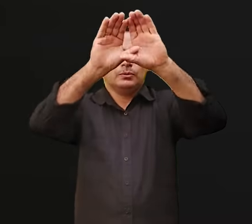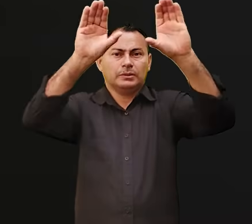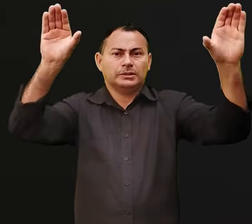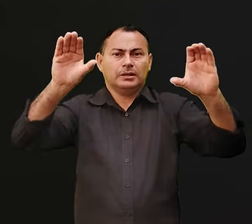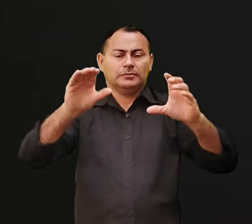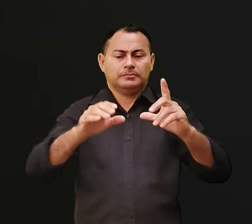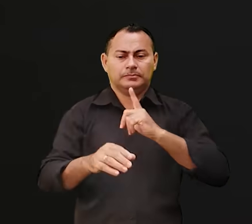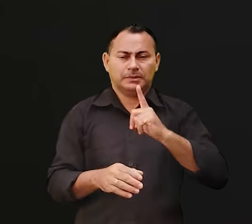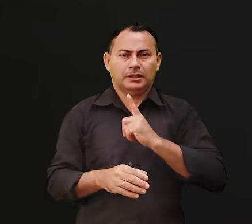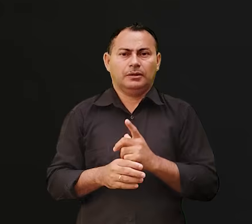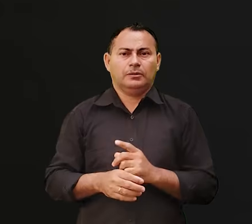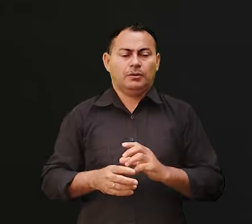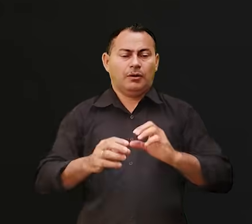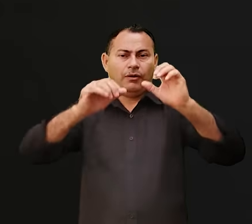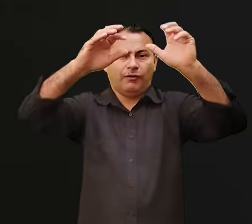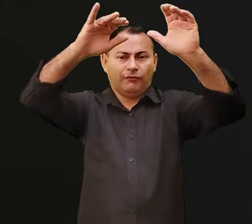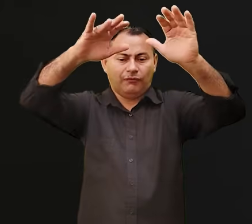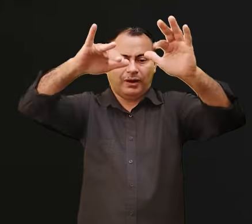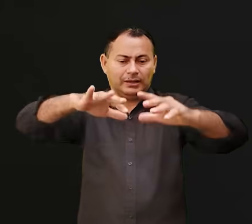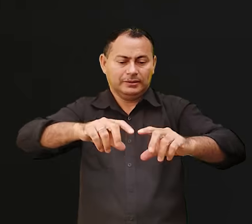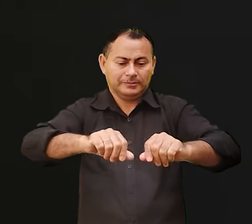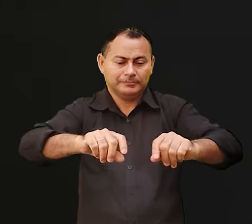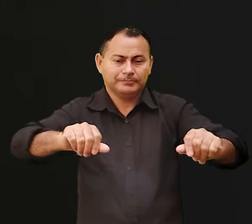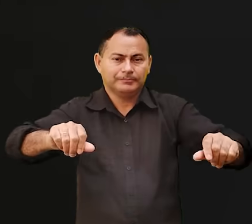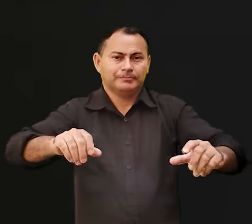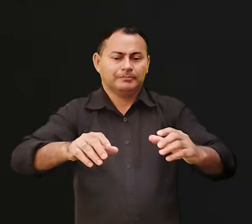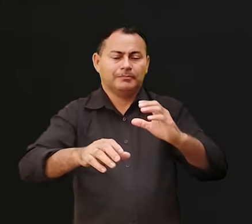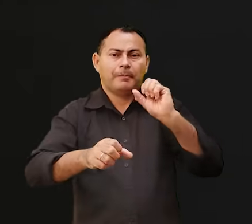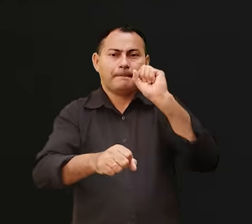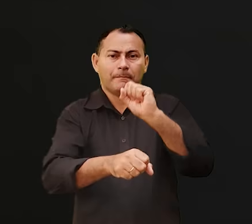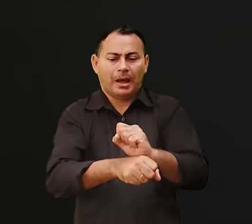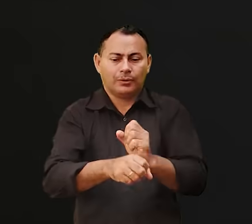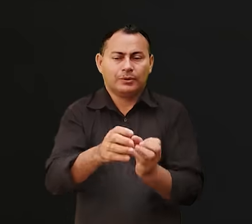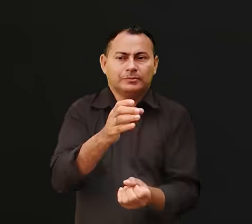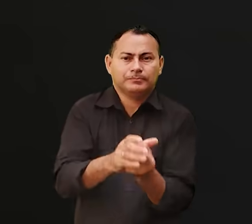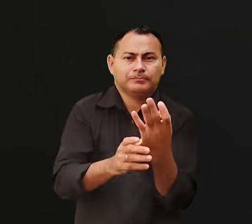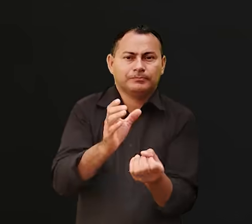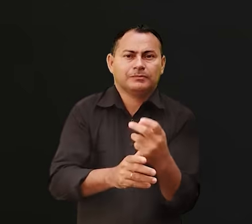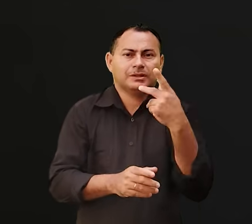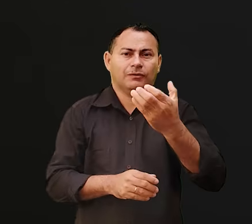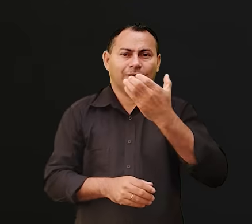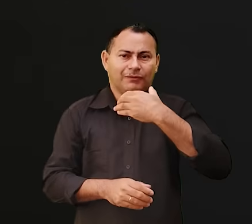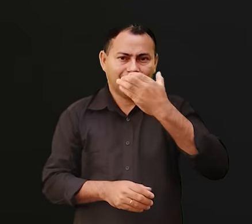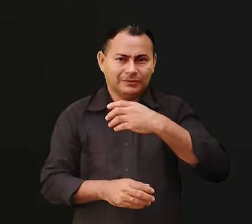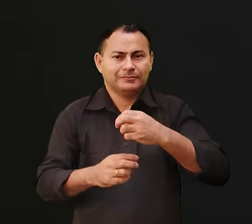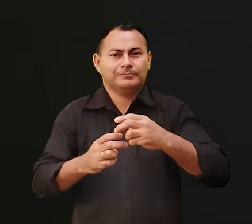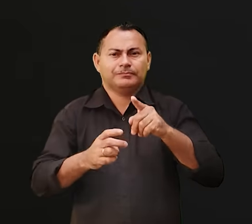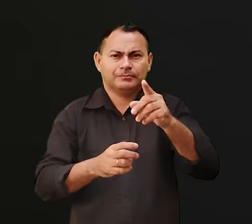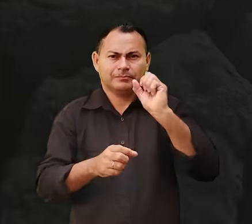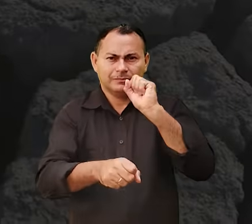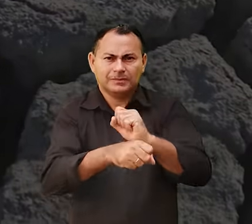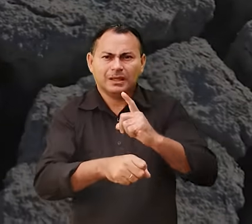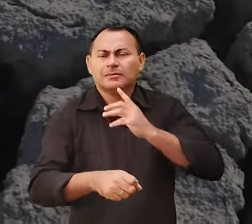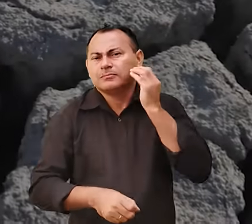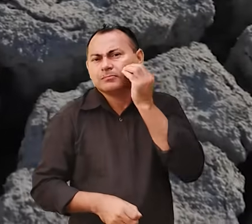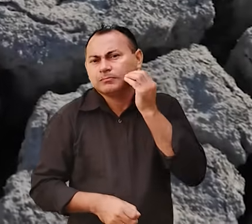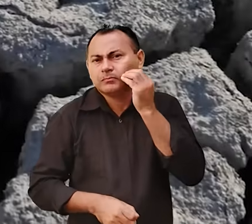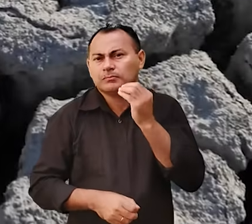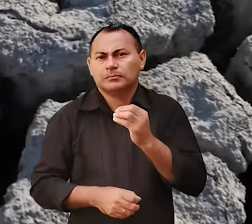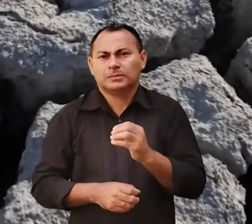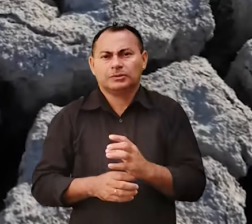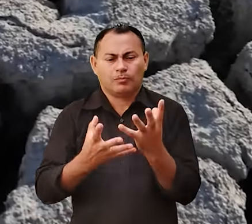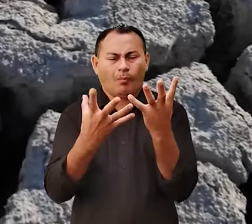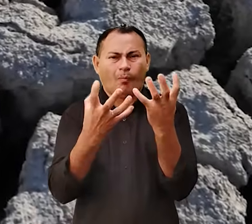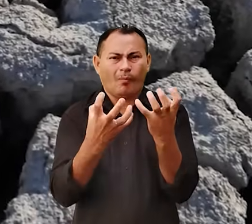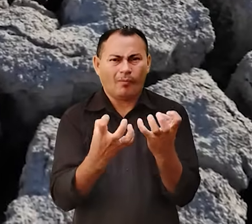o céu reteve o orvalho e a terra deixou de dar o seu fruto. Você já passou pela